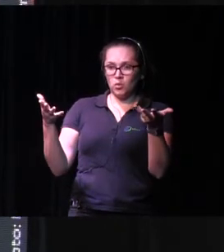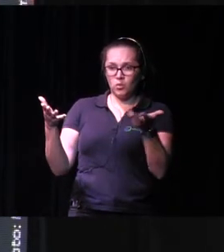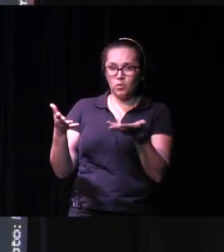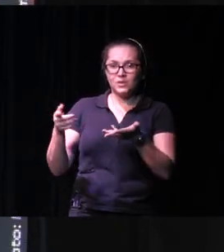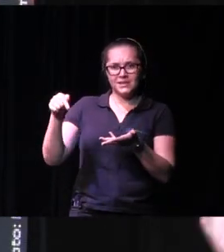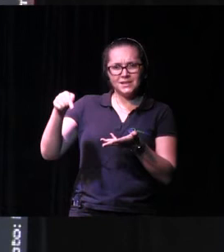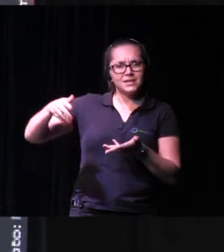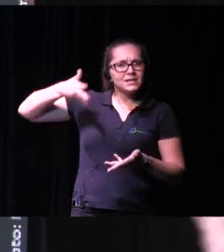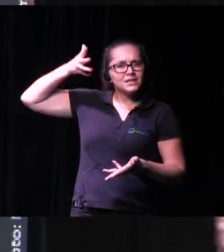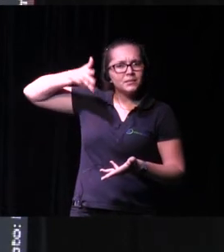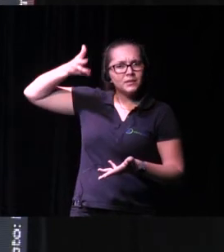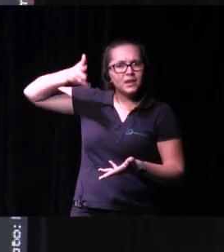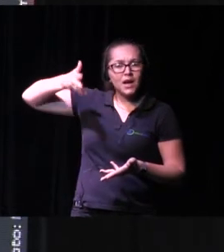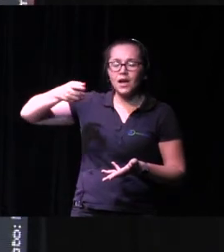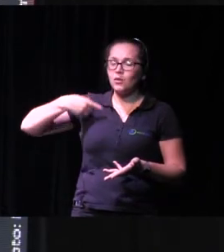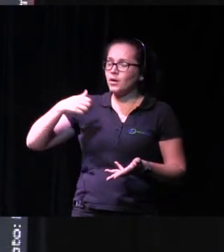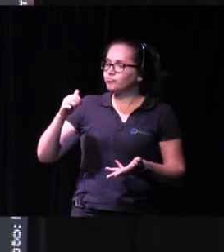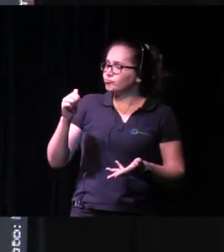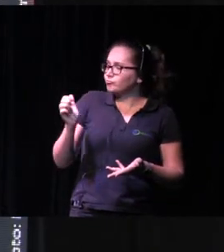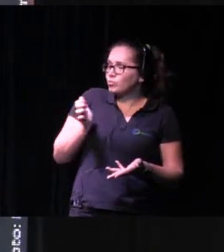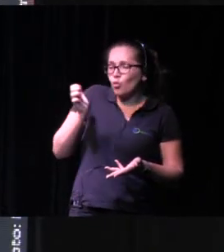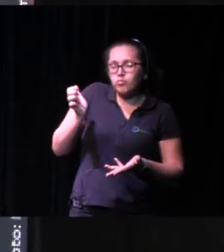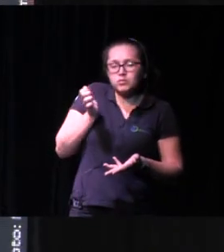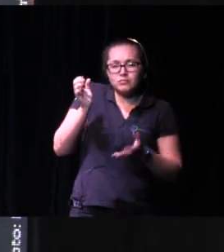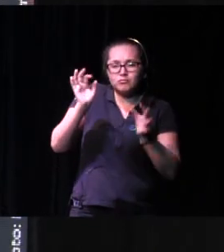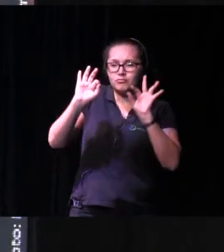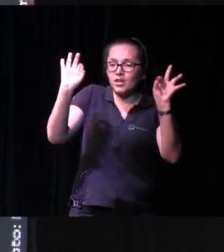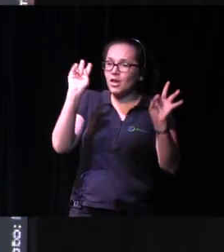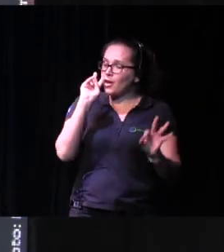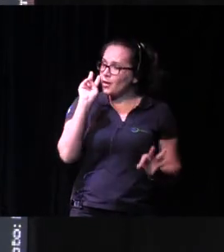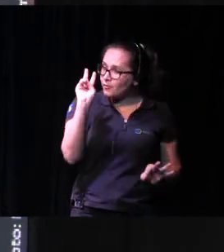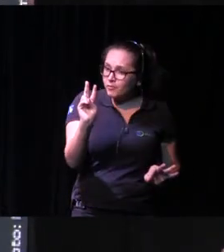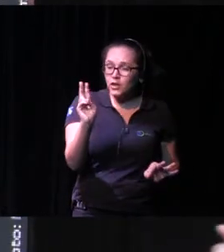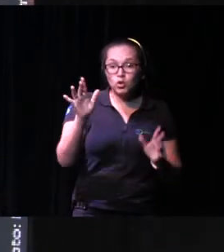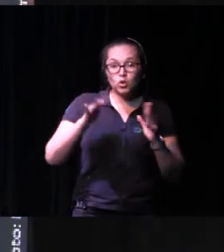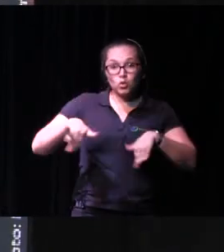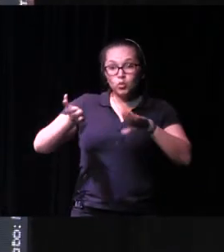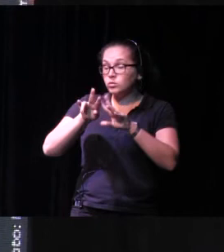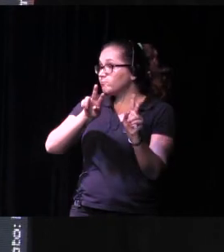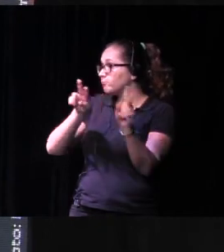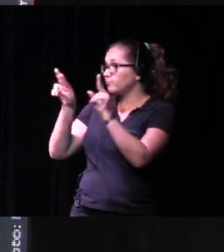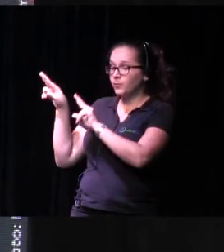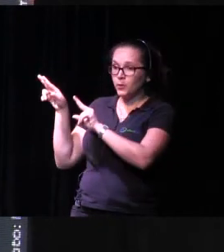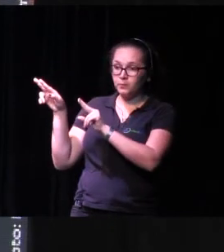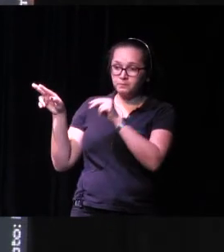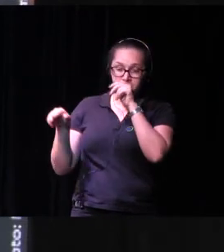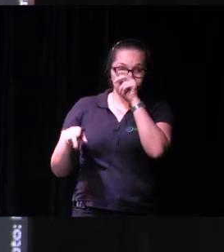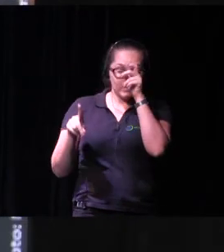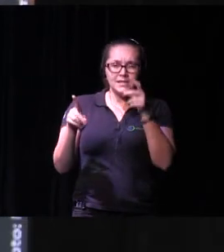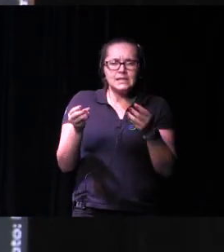é uma riqueza poder ver tudo isso que nós vimos, essa sensibilidade,